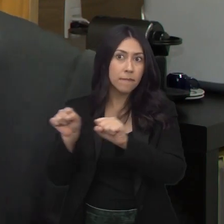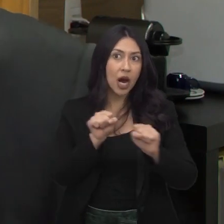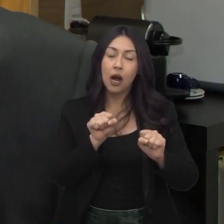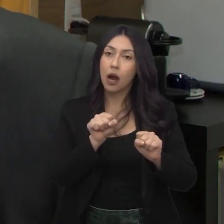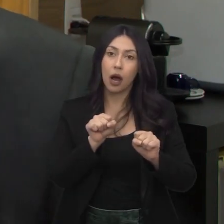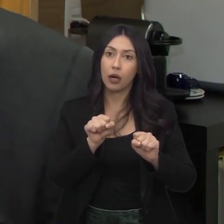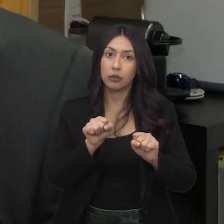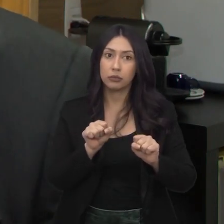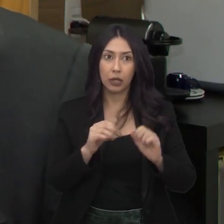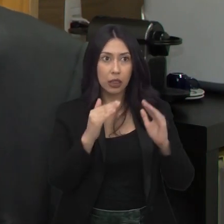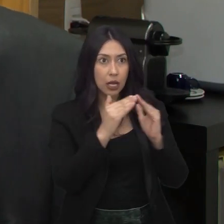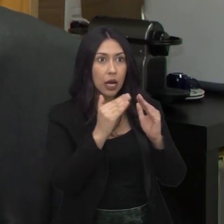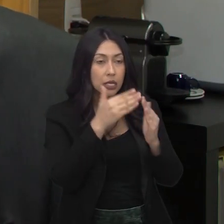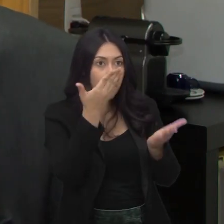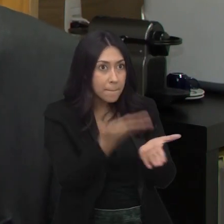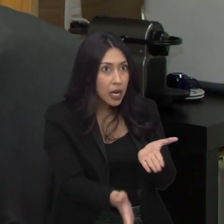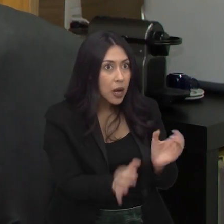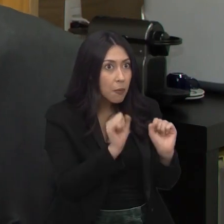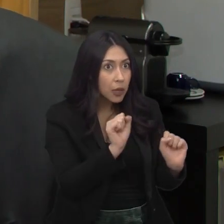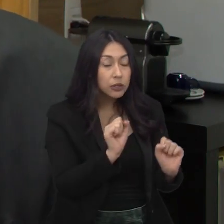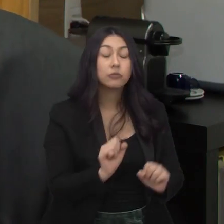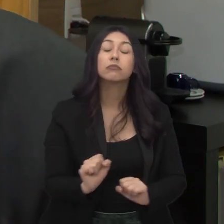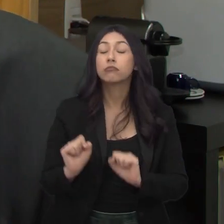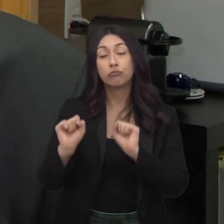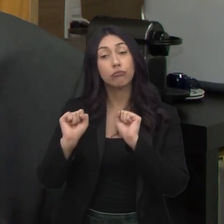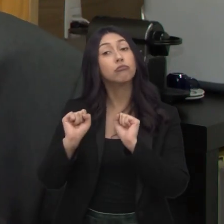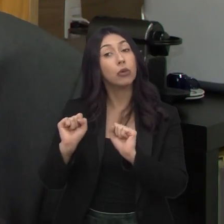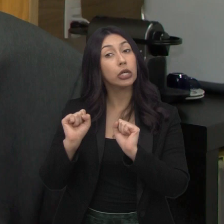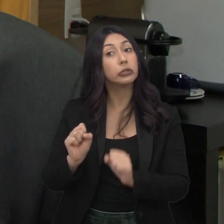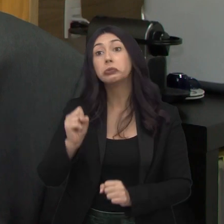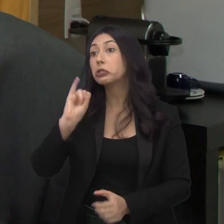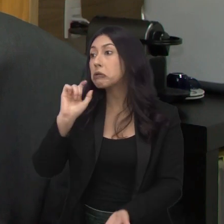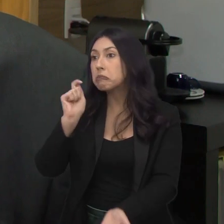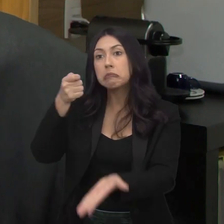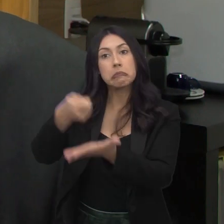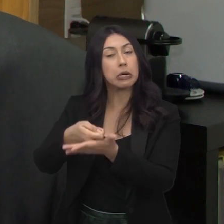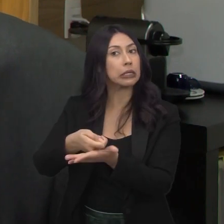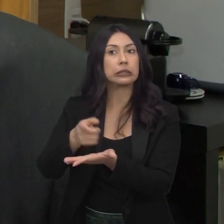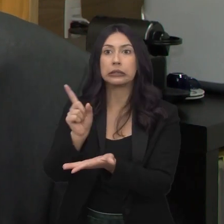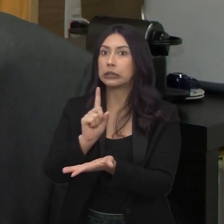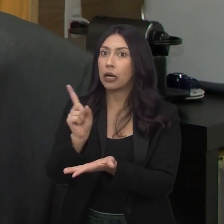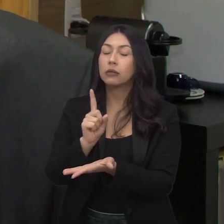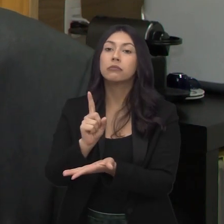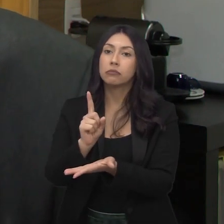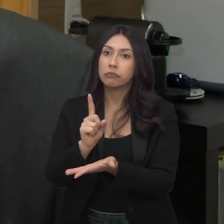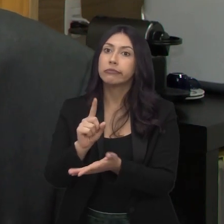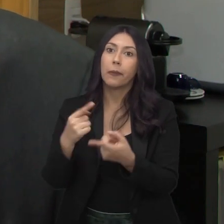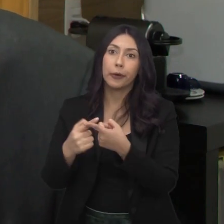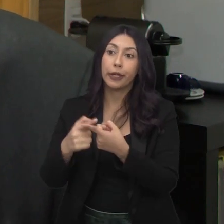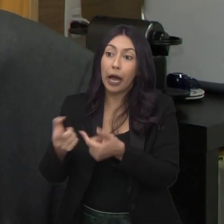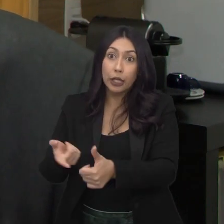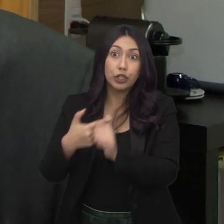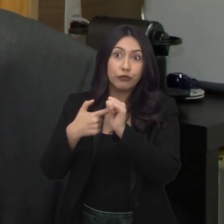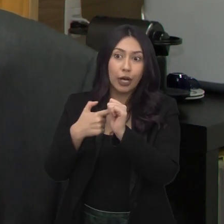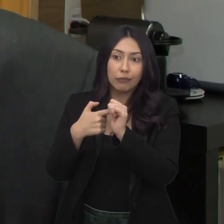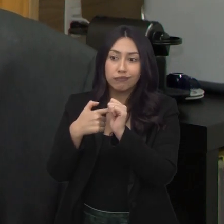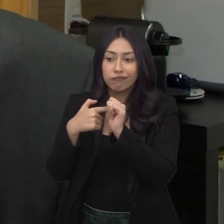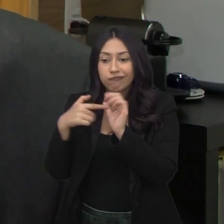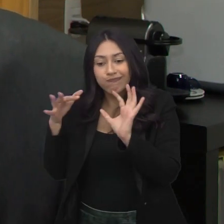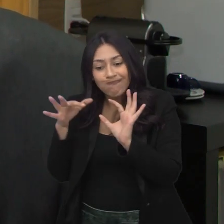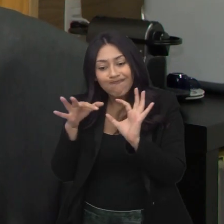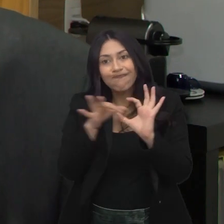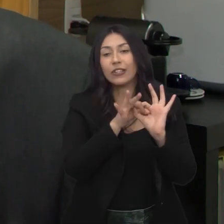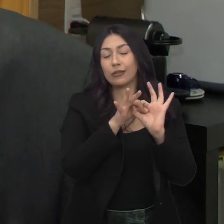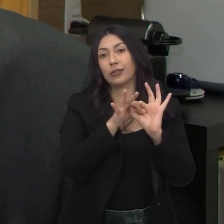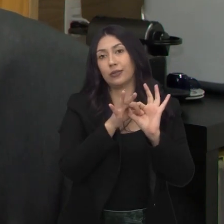Ou seja, ele pode perder o imóvel. Sim, pode vir a perder o imóvel se essa dívida não for quitada. É uma dívida vinculada ao